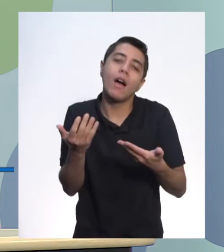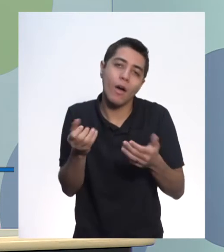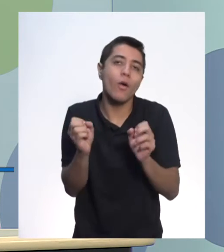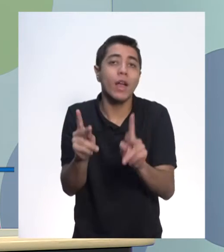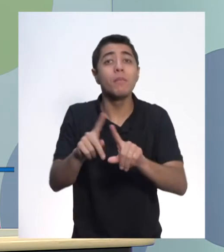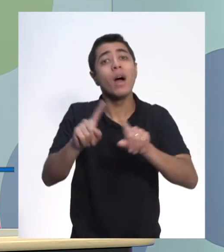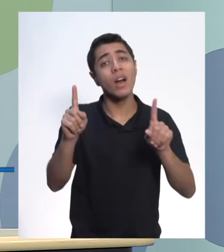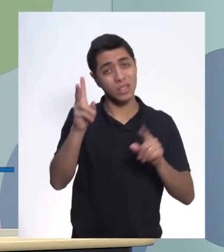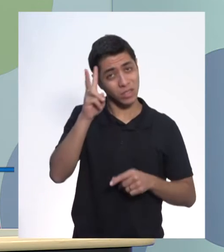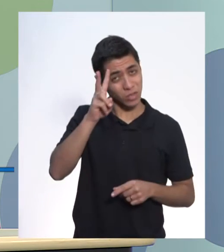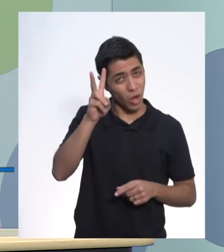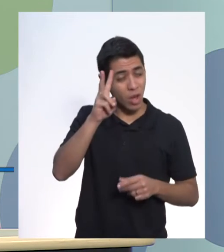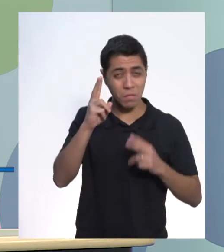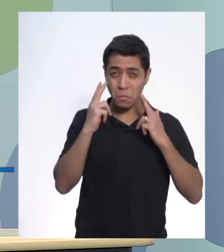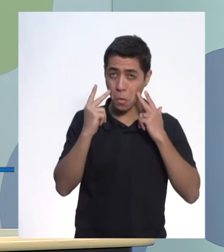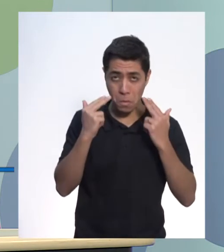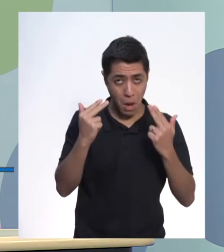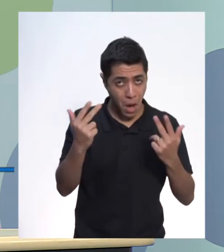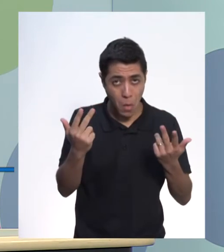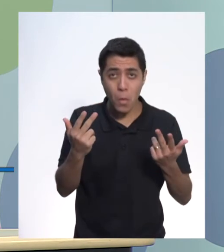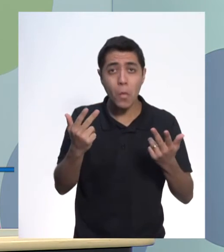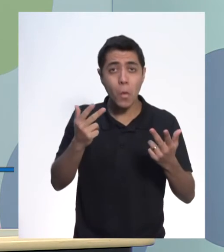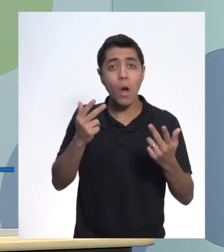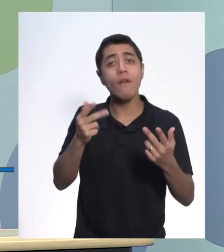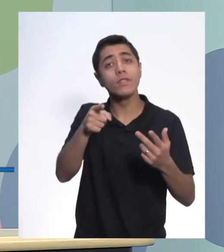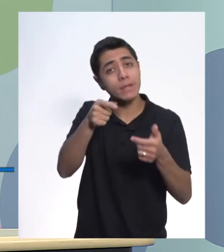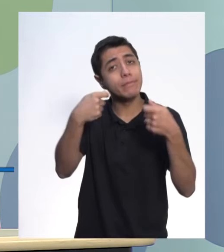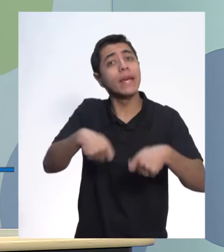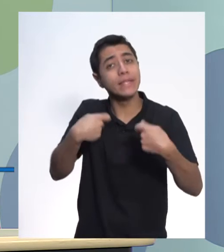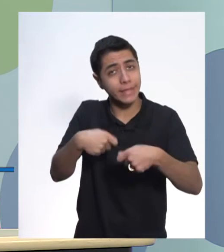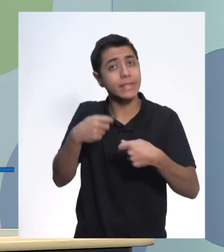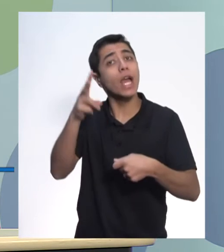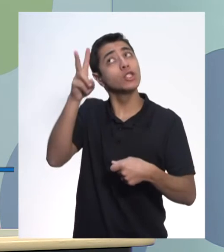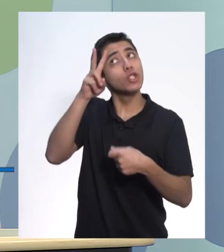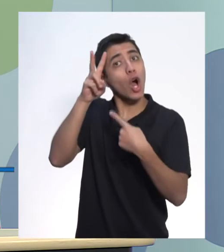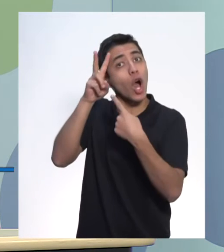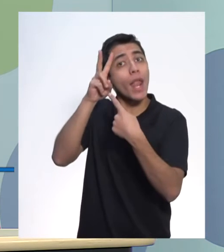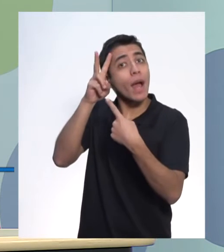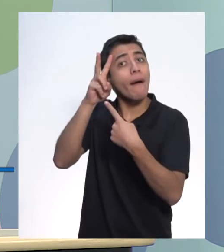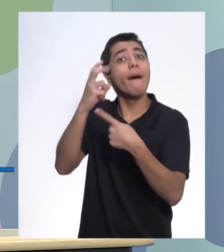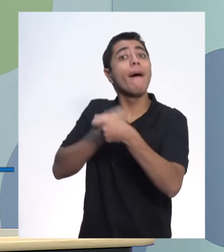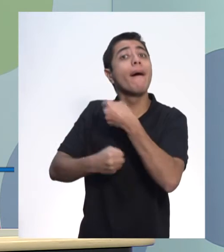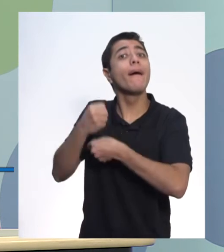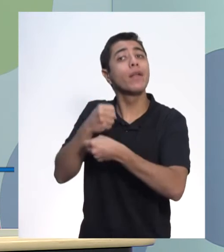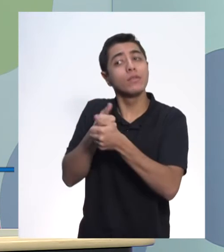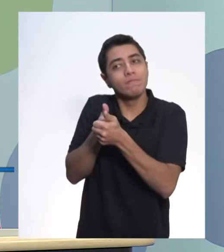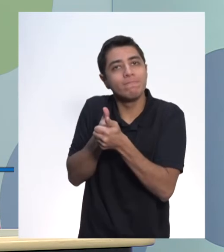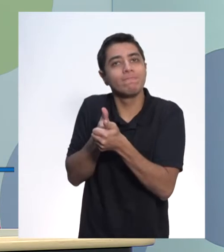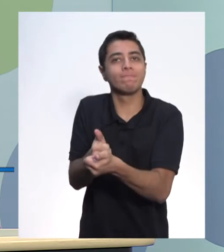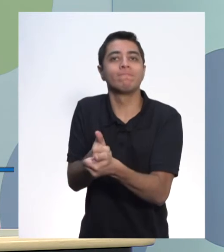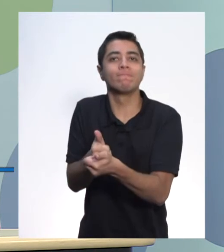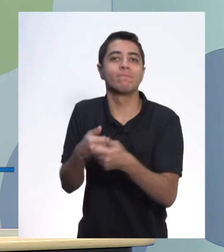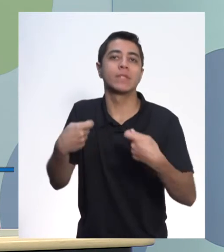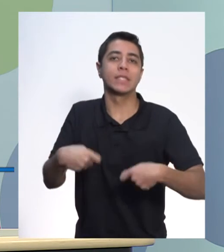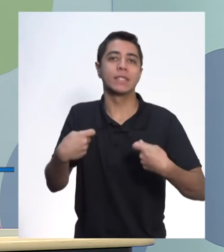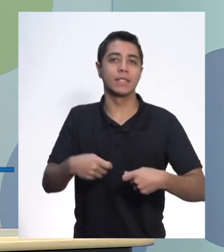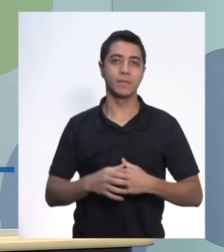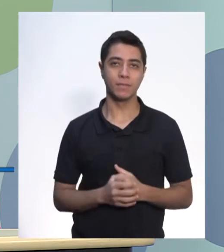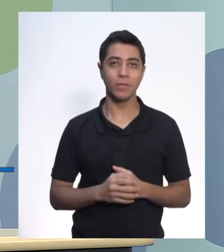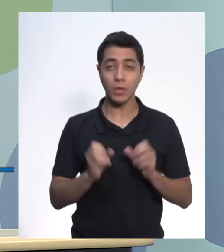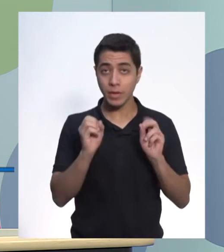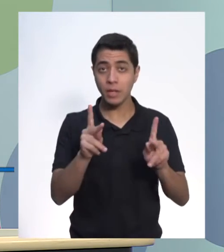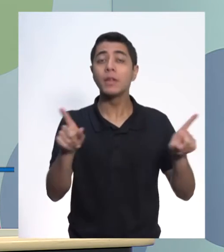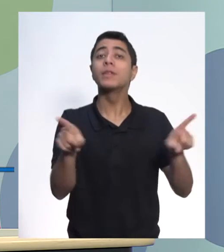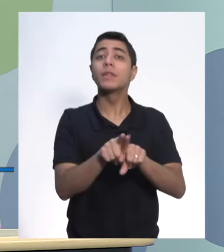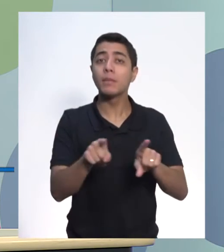que você quer ter uma precisão histórica, a gente tem que pensar nos adereços, na questão do figurino. Tem uma questão também sobre a